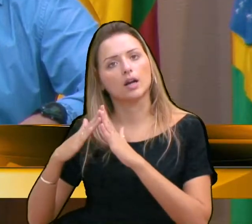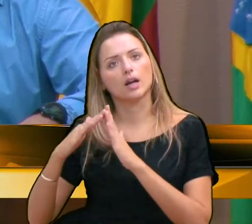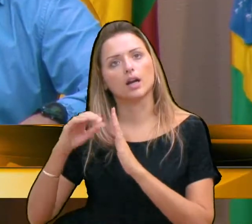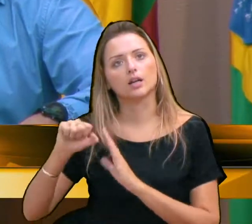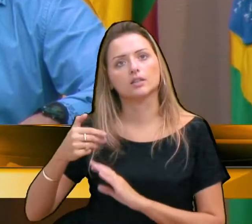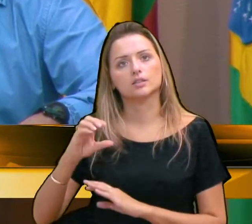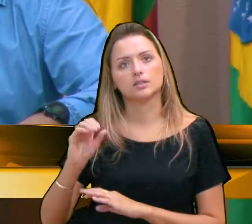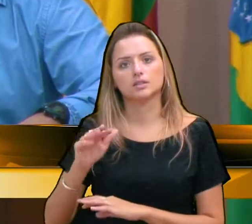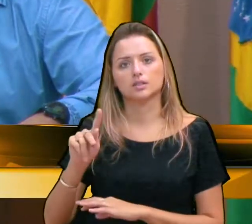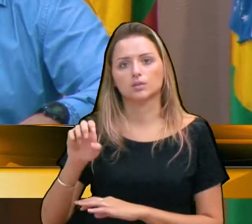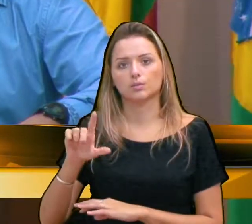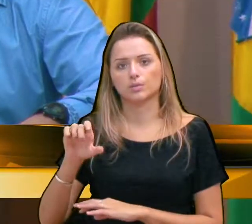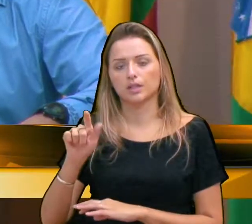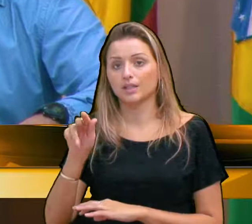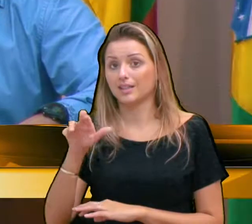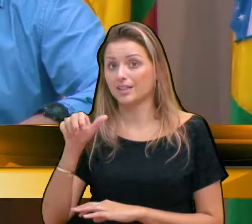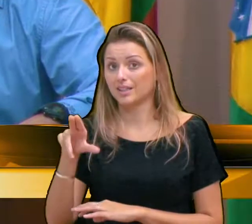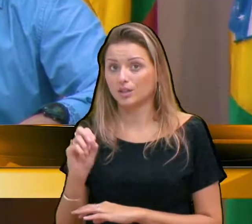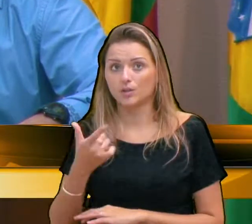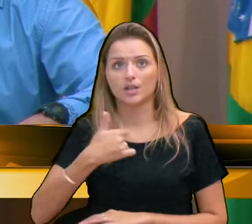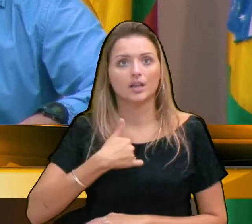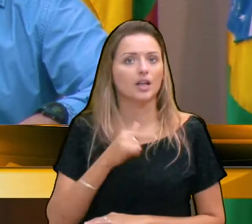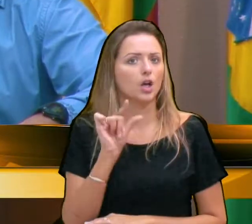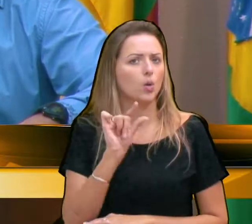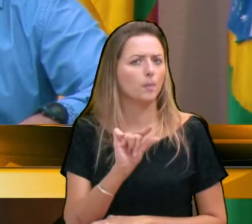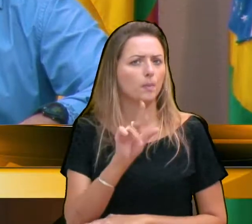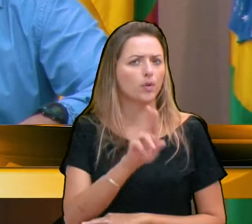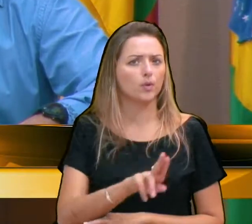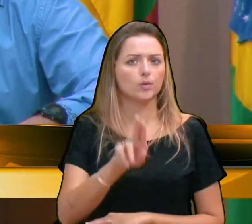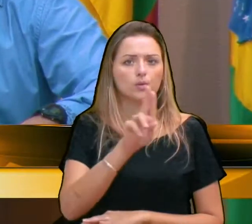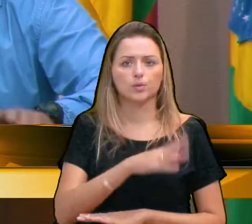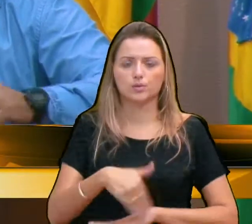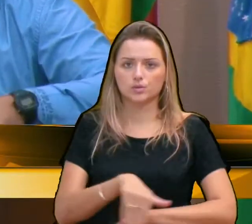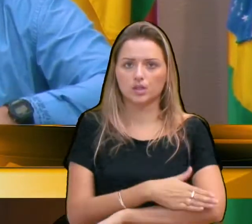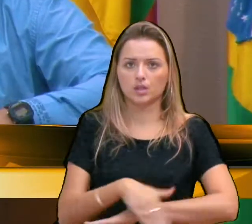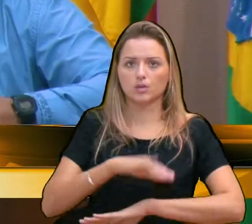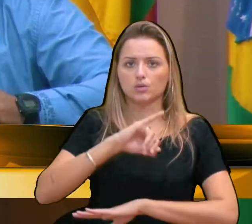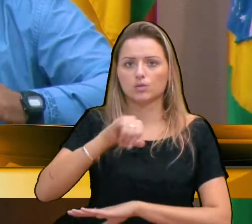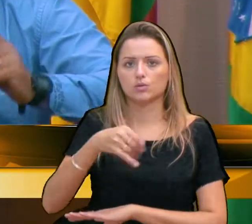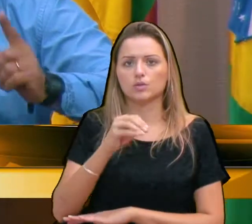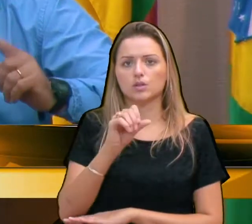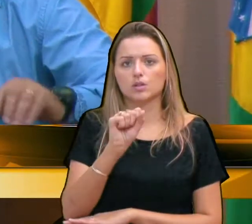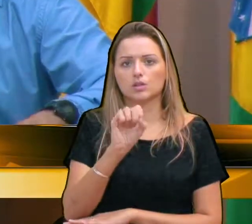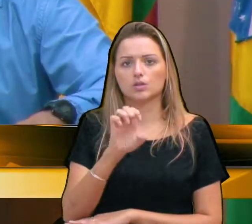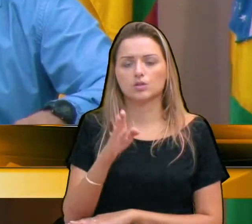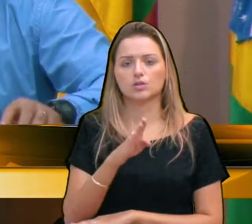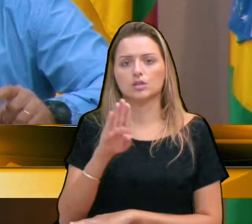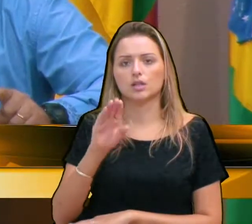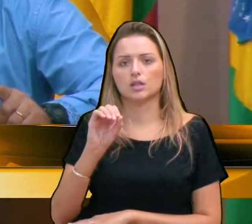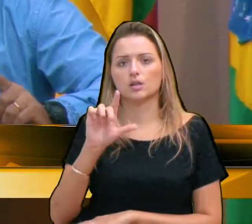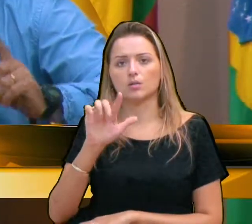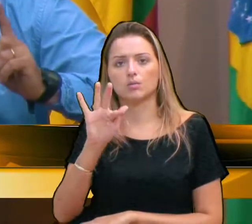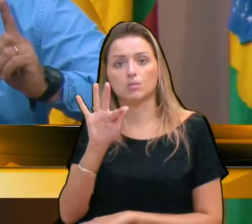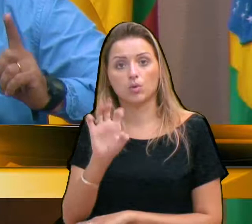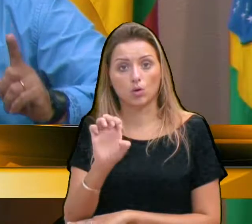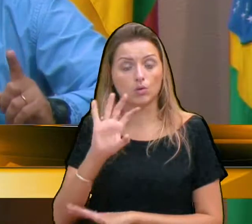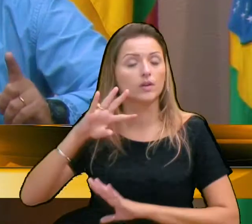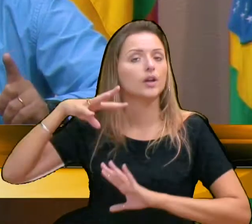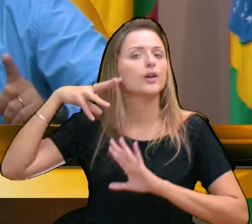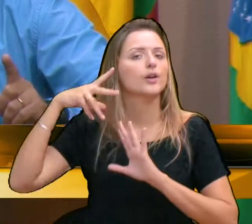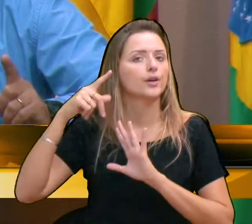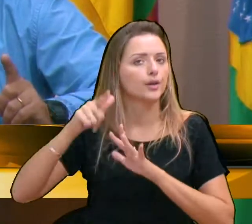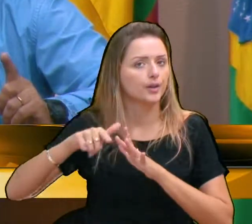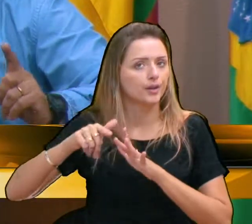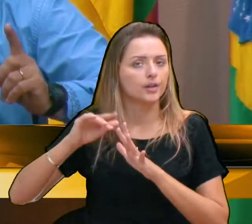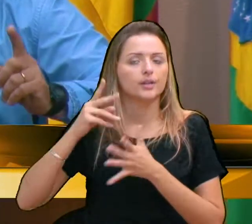Léo, pouco uso. Eu vou dar um exemplo aqui a José Wolfe, que eu já falei aqui várias vezes. Quantas